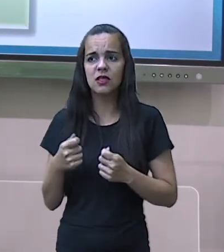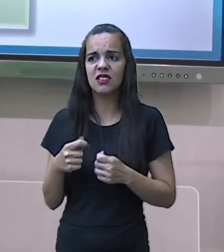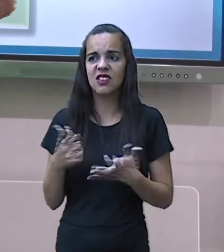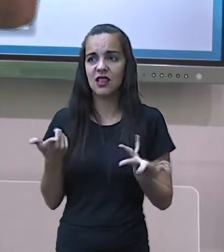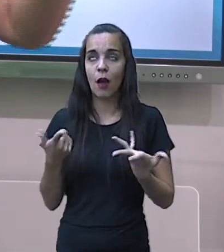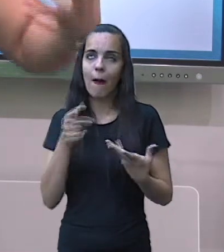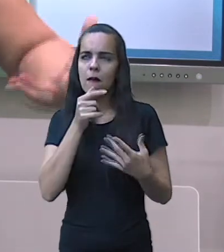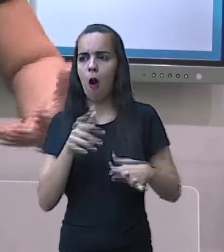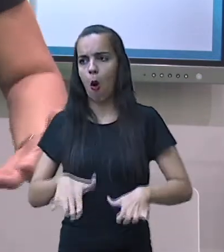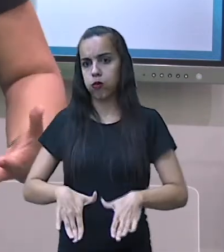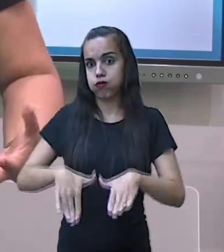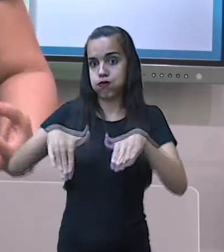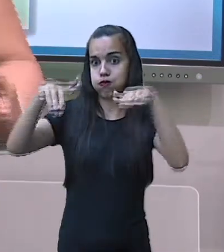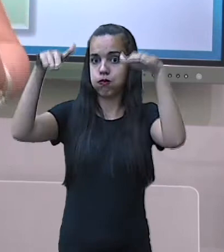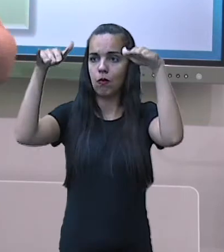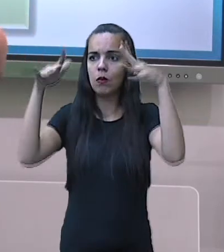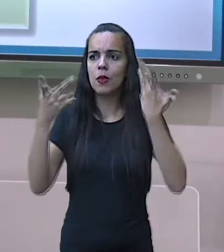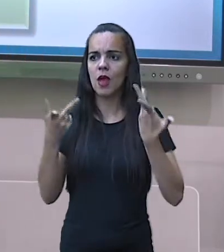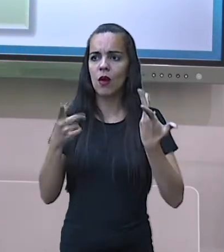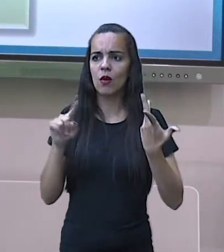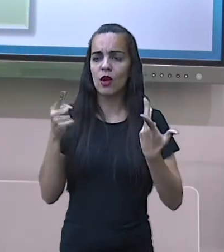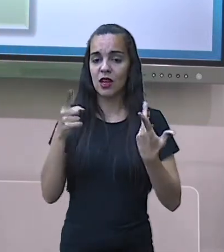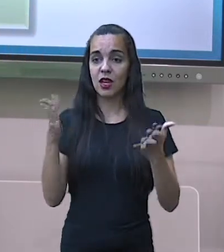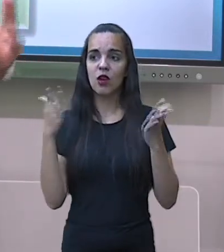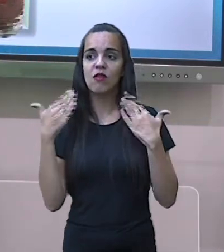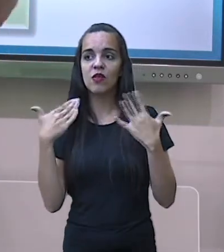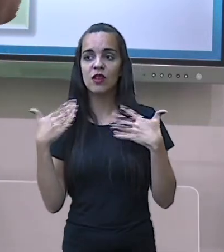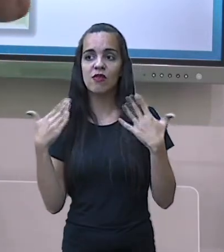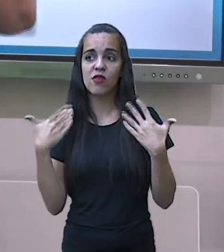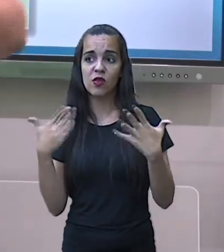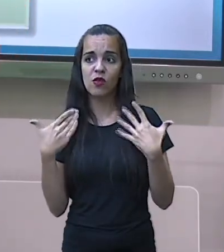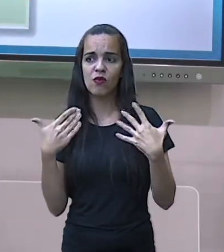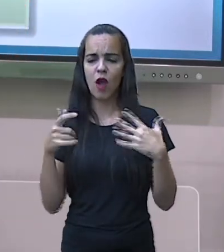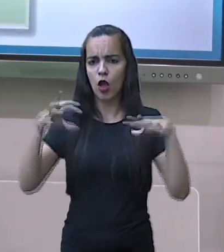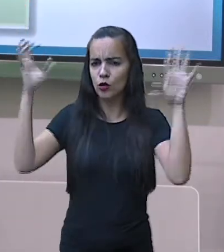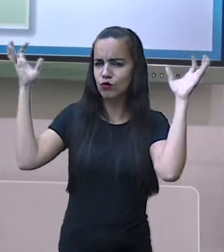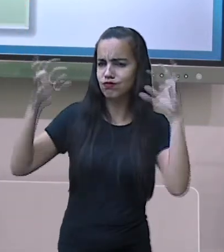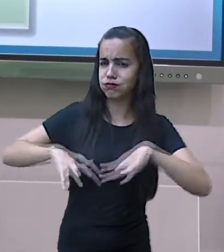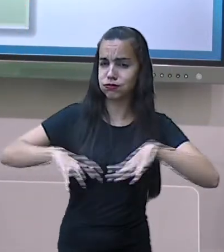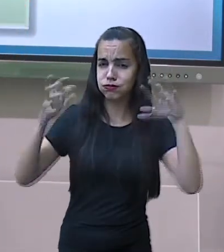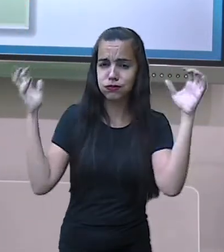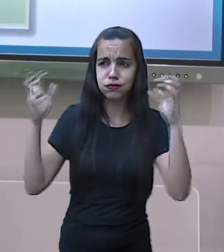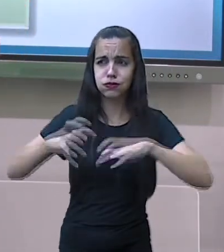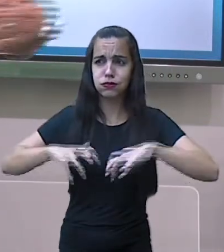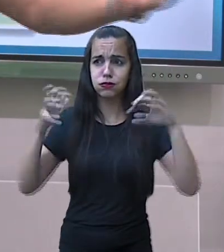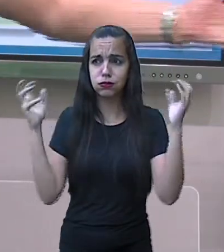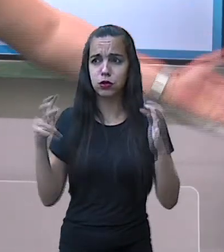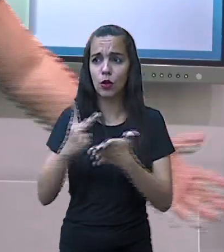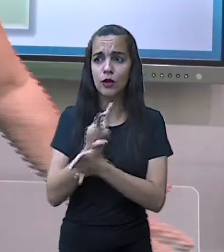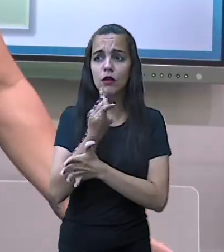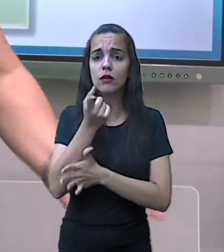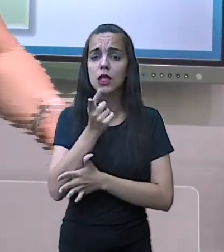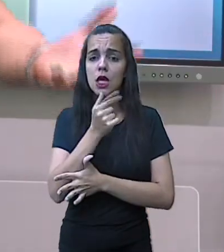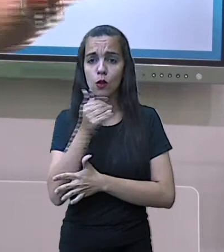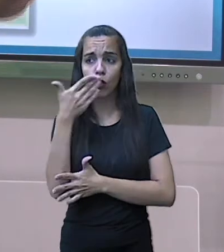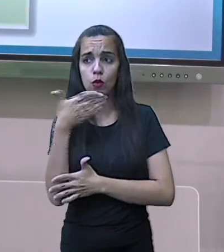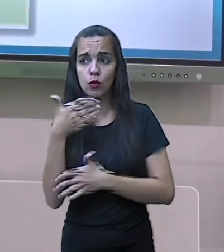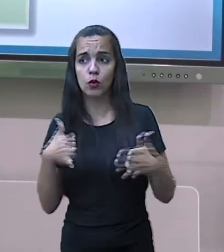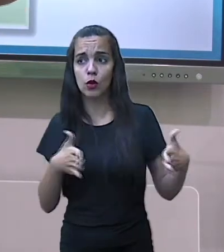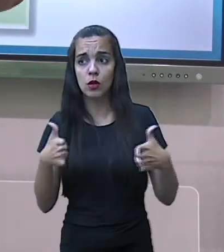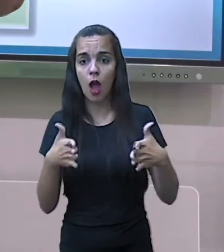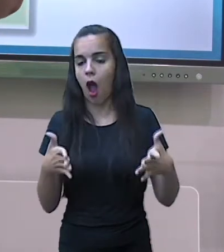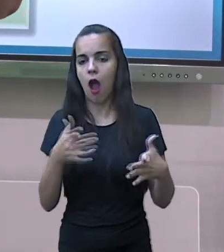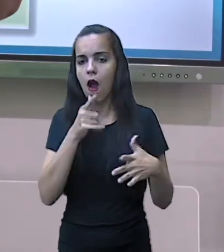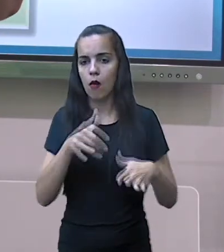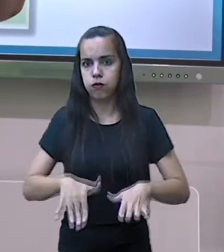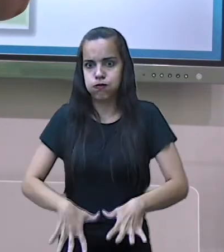das cheias, por exemplo, no verão, que tem muitas chuvas, o que acontece com o Rio Doce? Suas águas